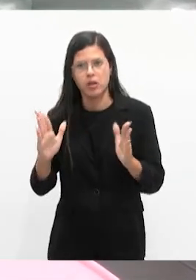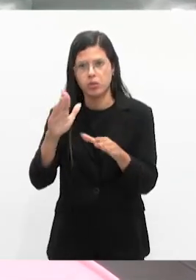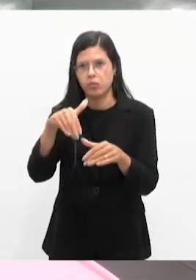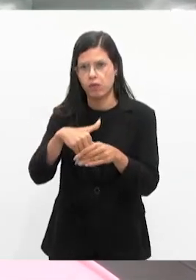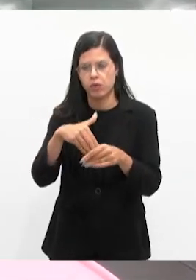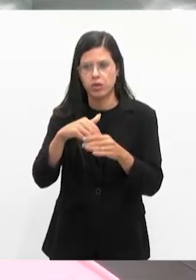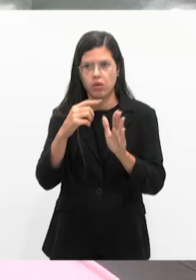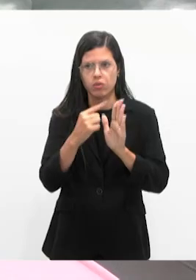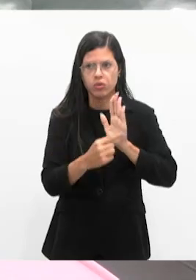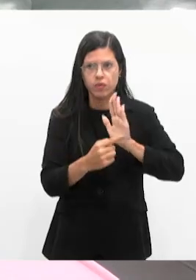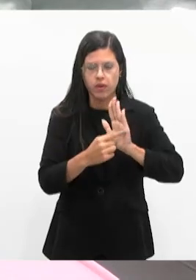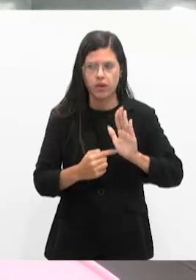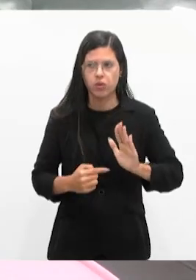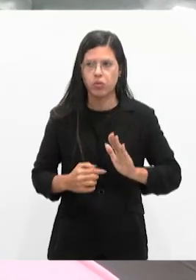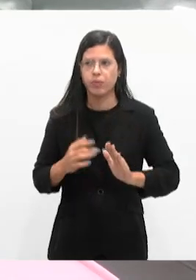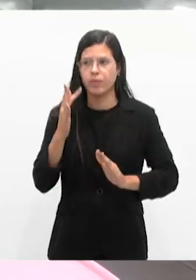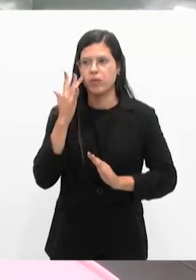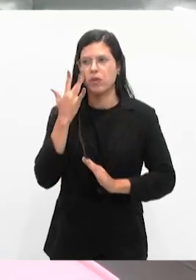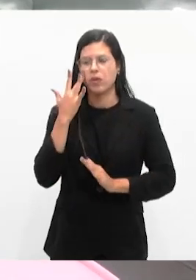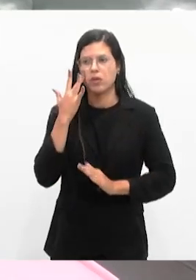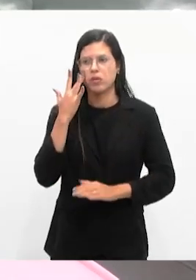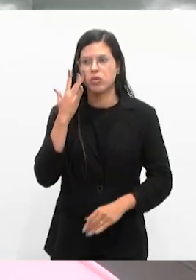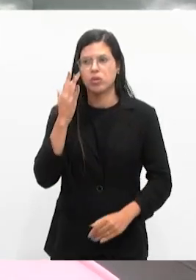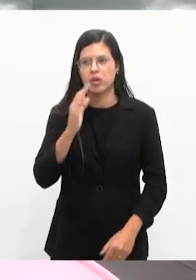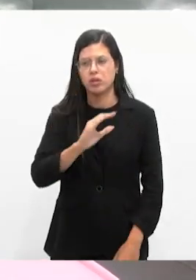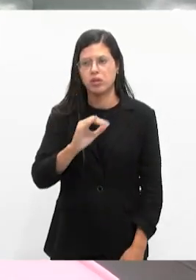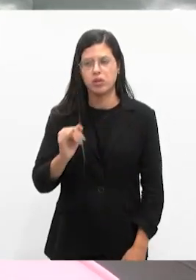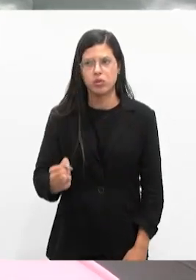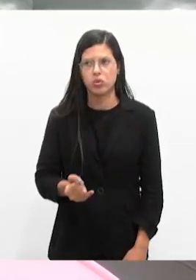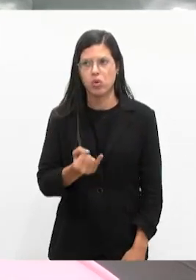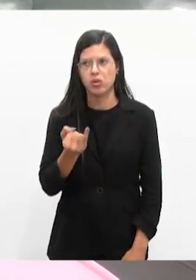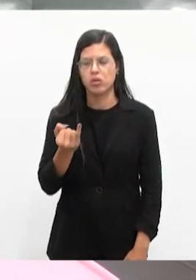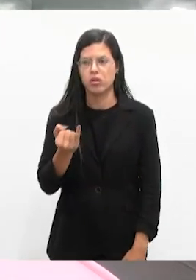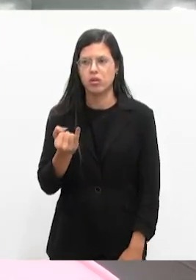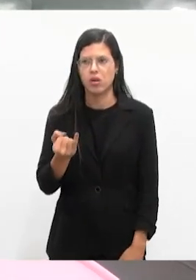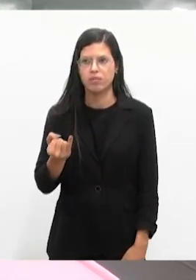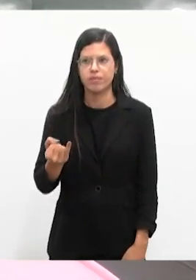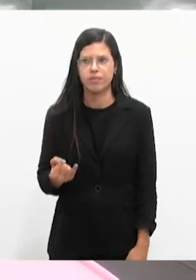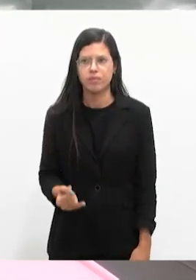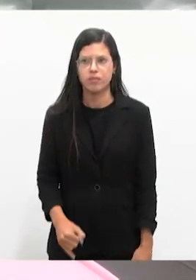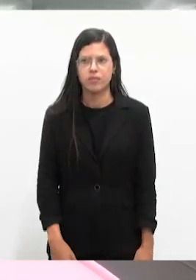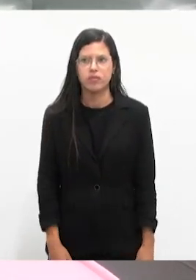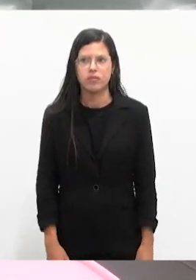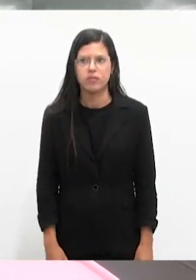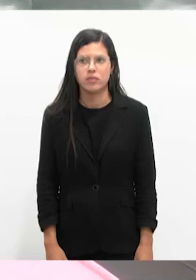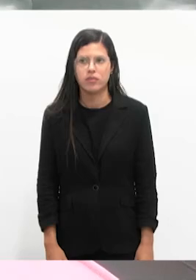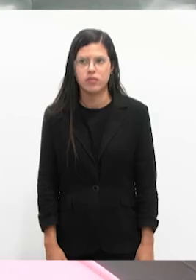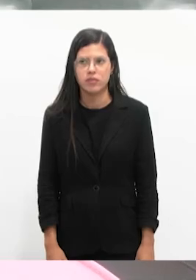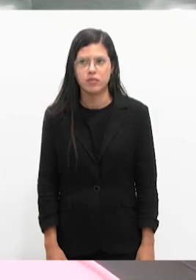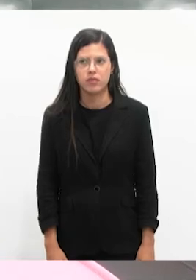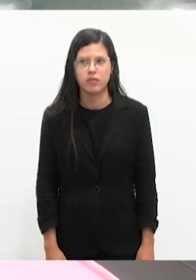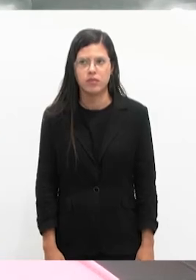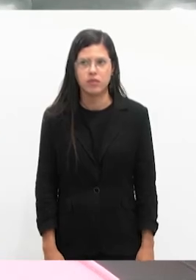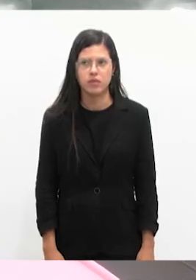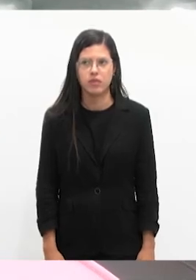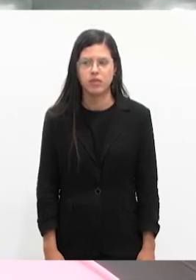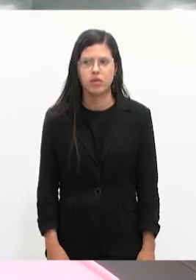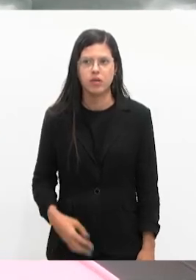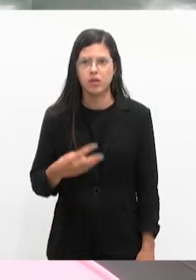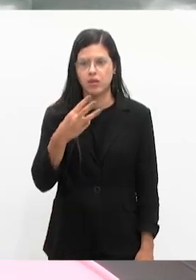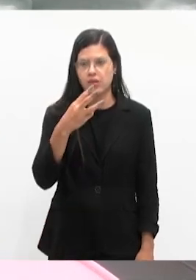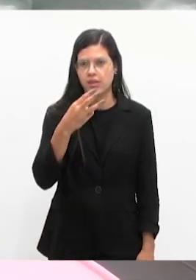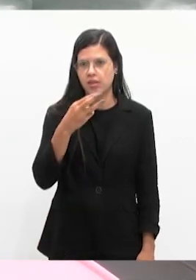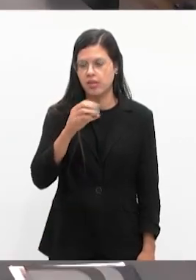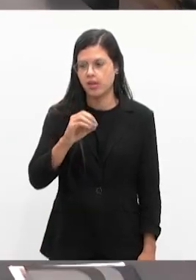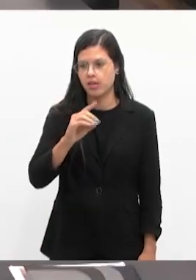vetos. Eu acho que a CCJ, delicadamente... 30 dias que virou mais de